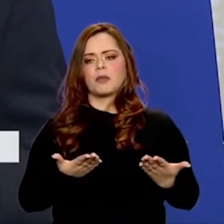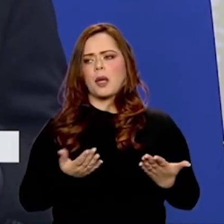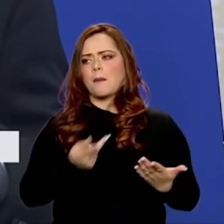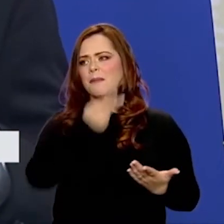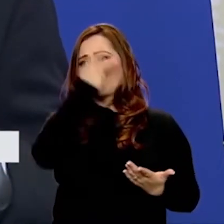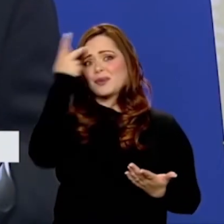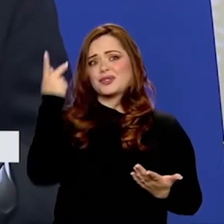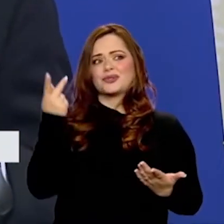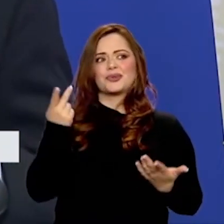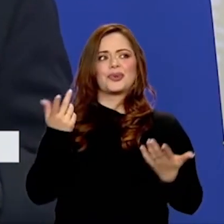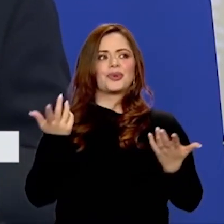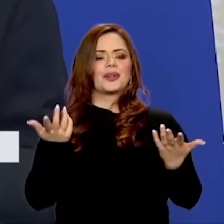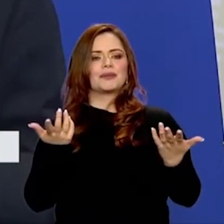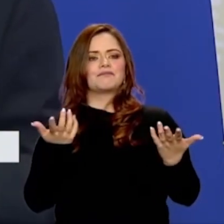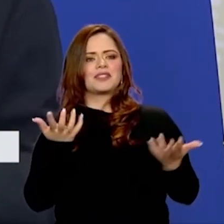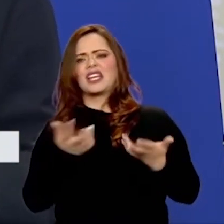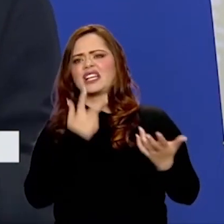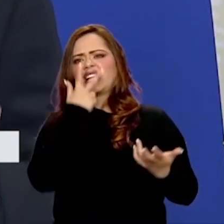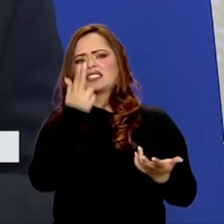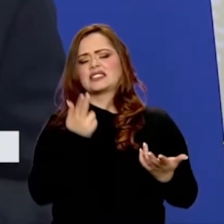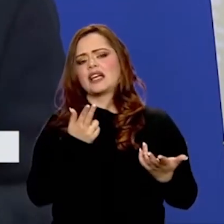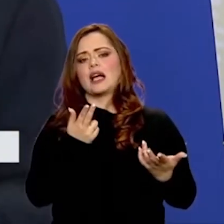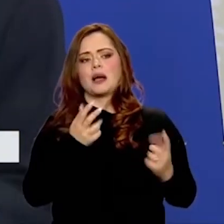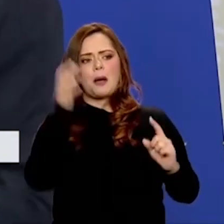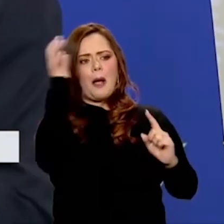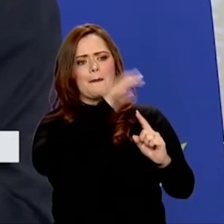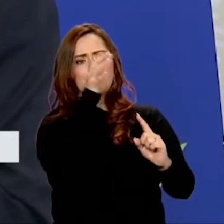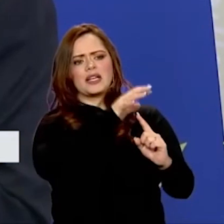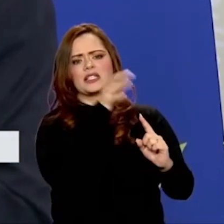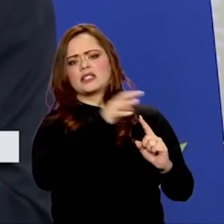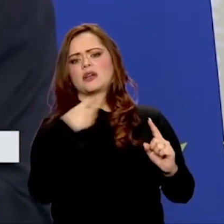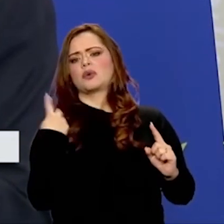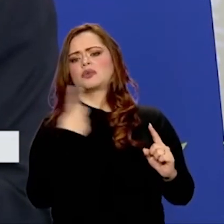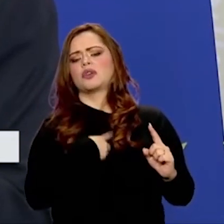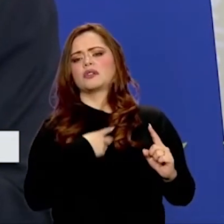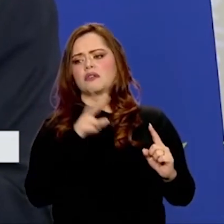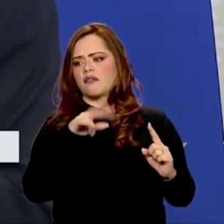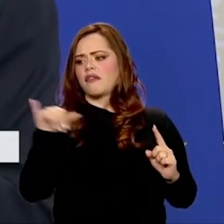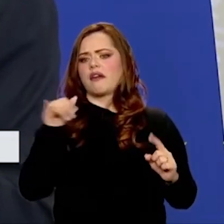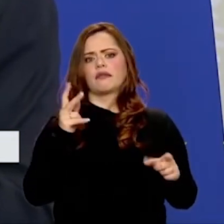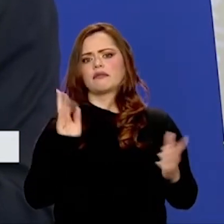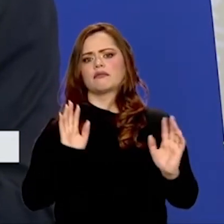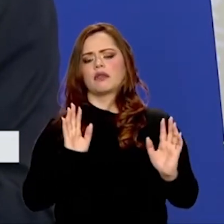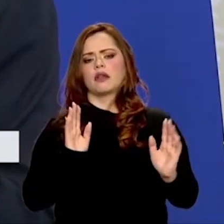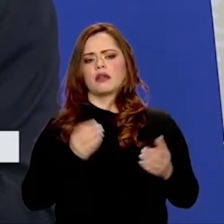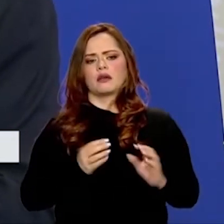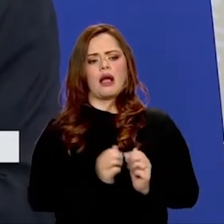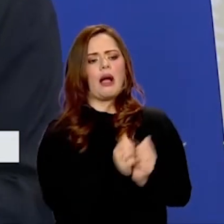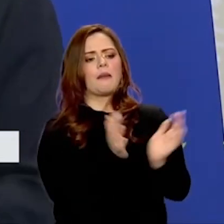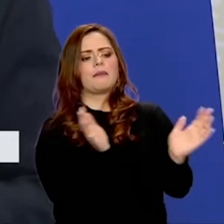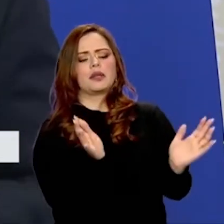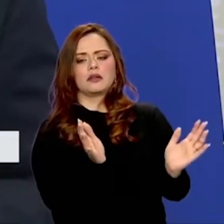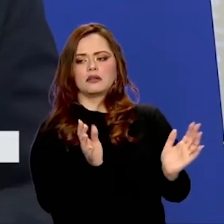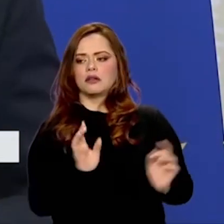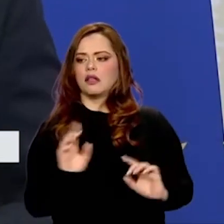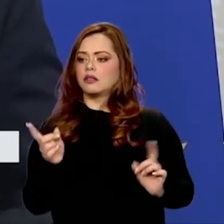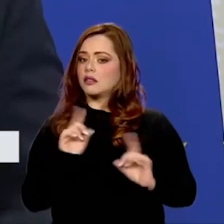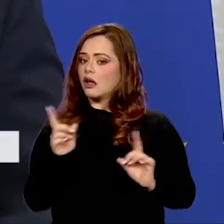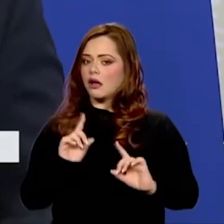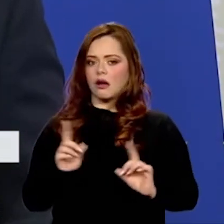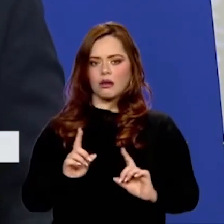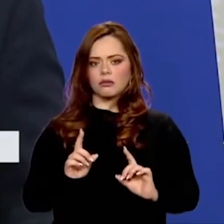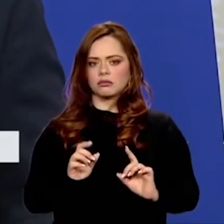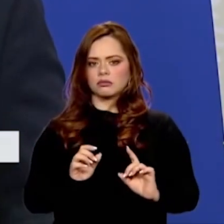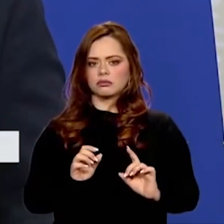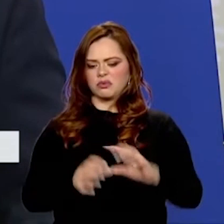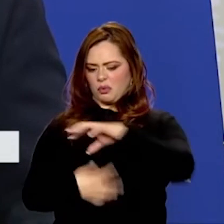alguém querendo achar que fazendo pressão a gente ia ceder. Não, a gente não vai ceder porque primeiro é o seguinte, eu